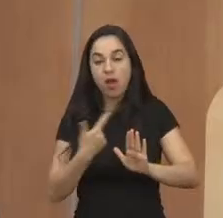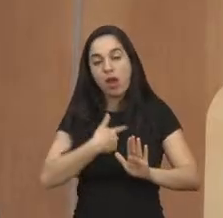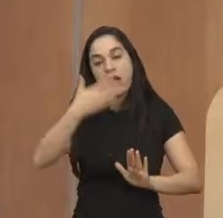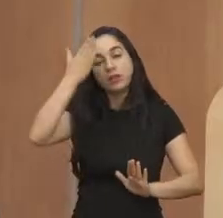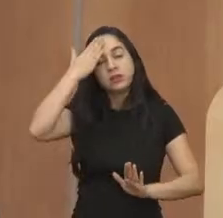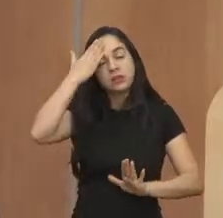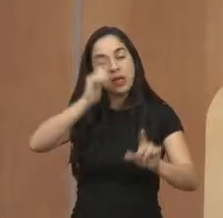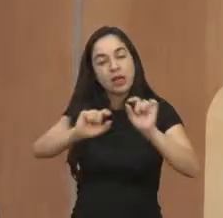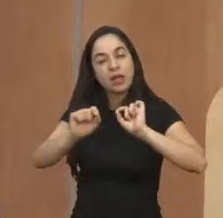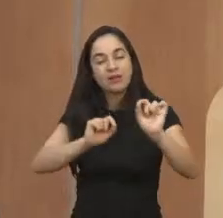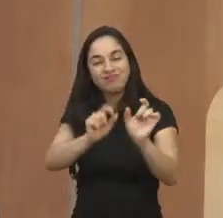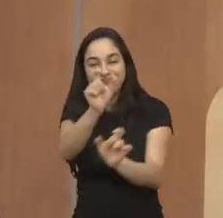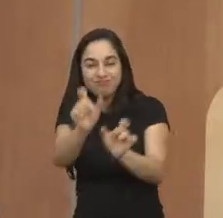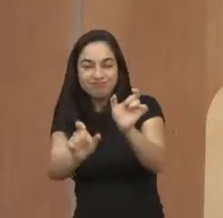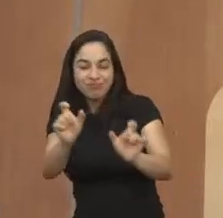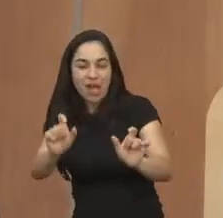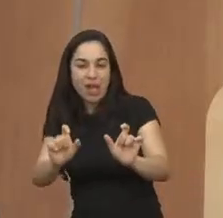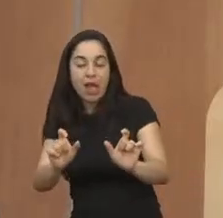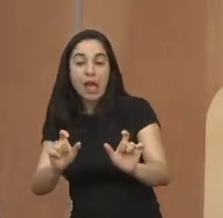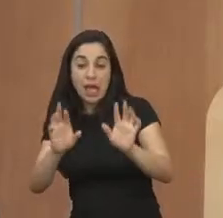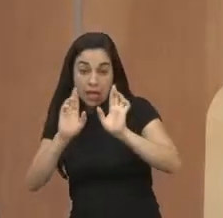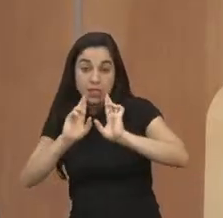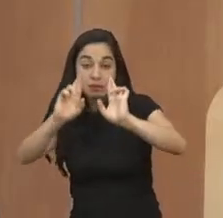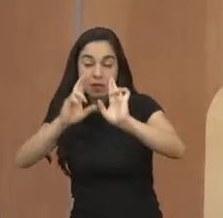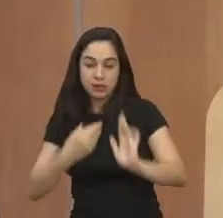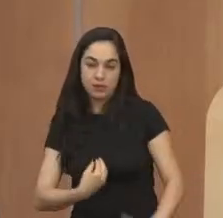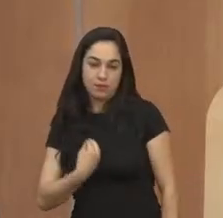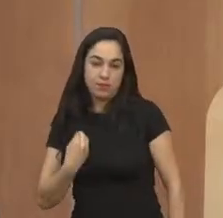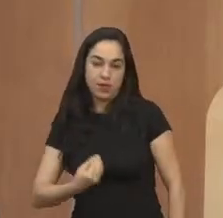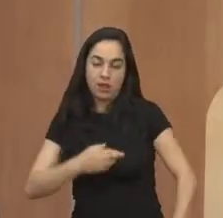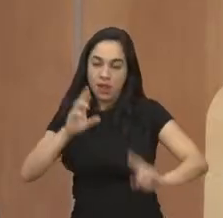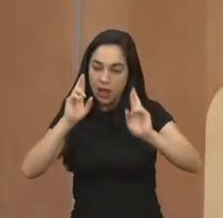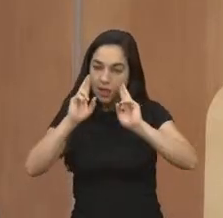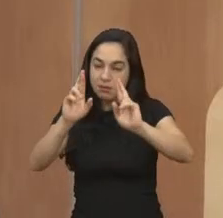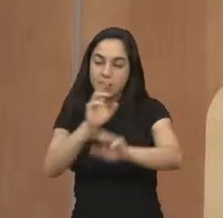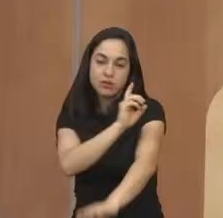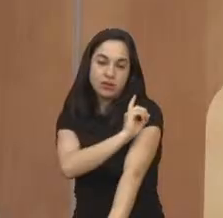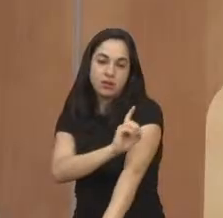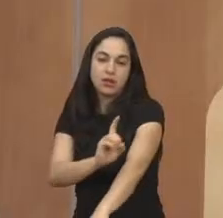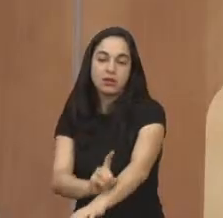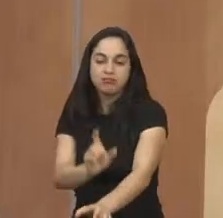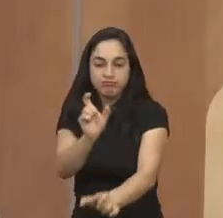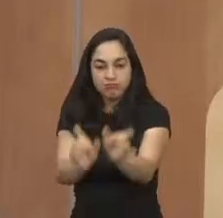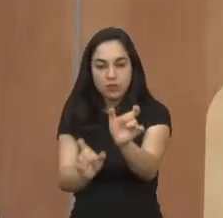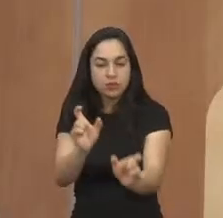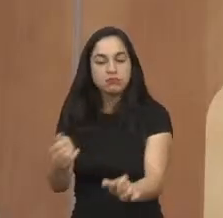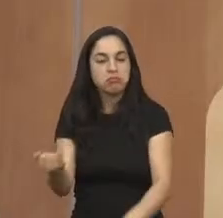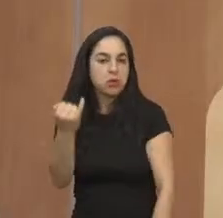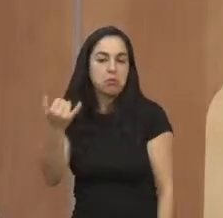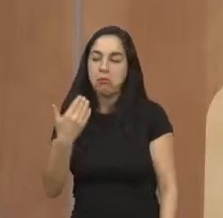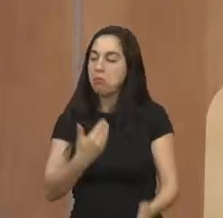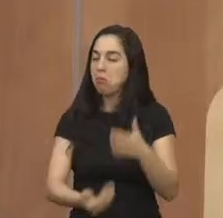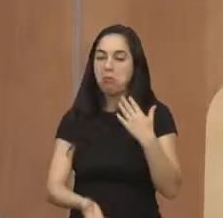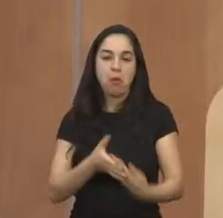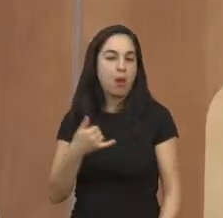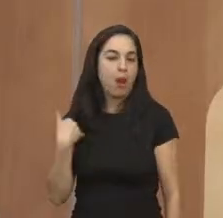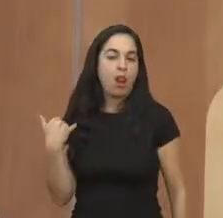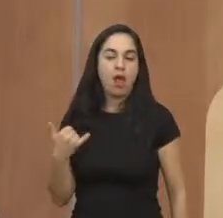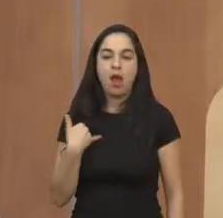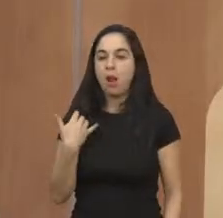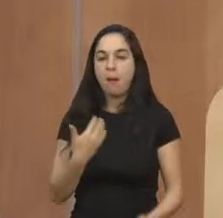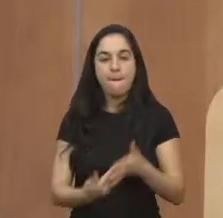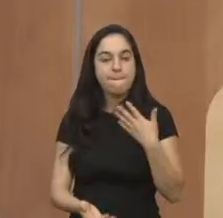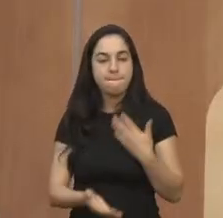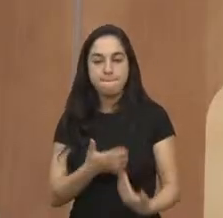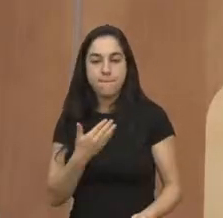o respeito à vida e o respeito à dignidade das pessoas. Não importa a idade, não importa o mês, o peso,